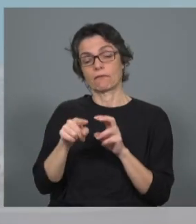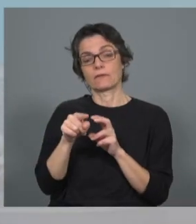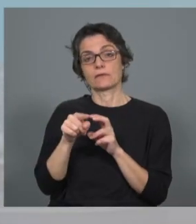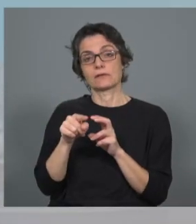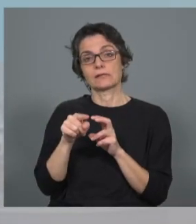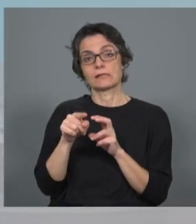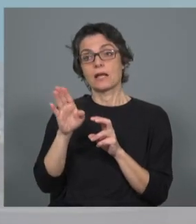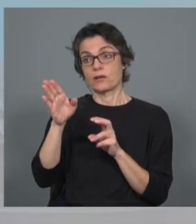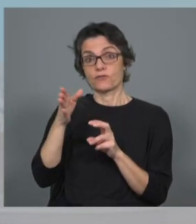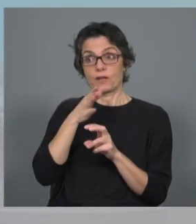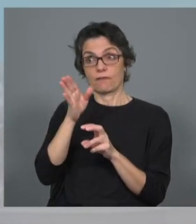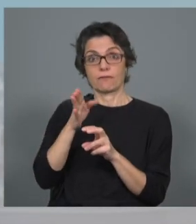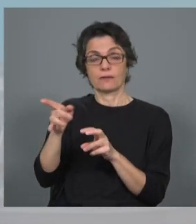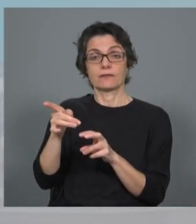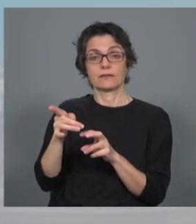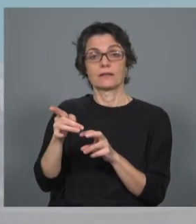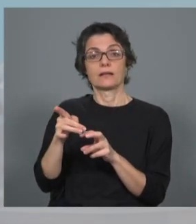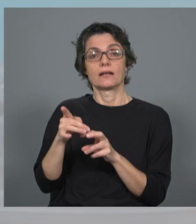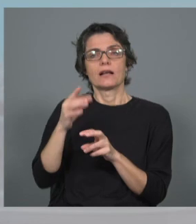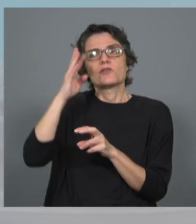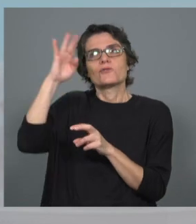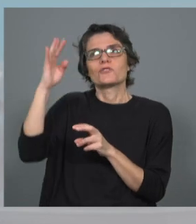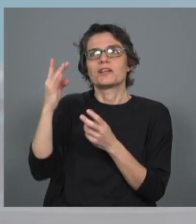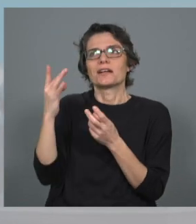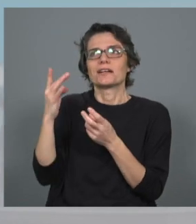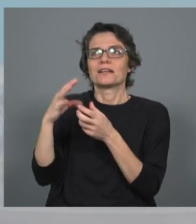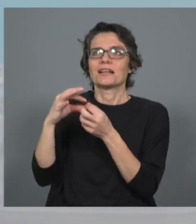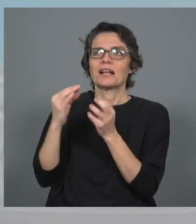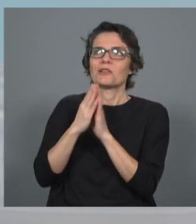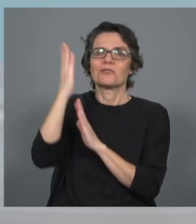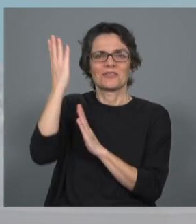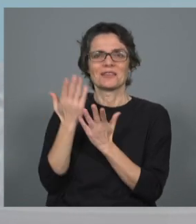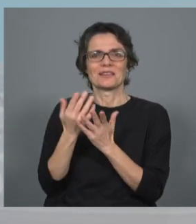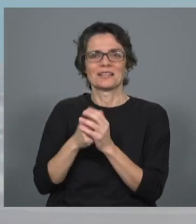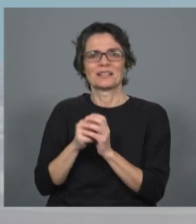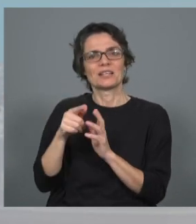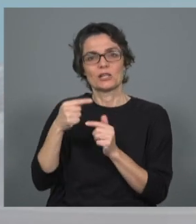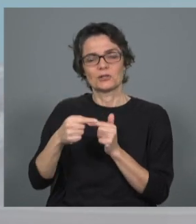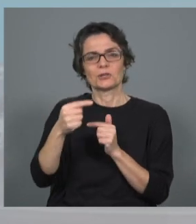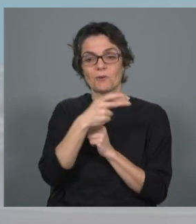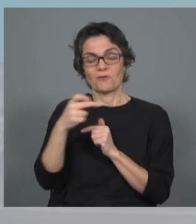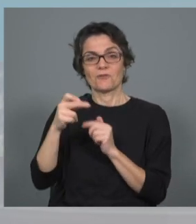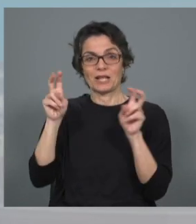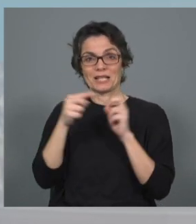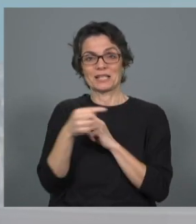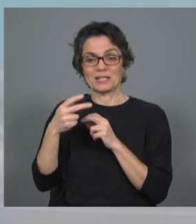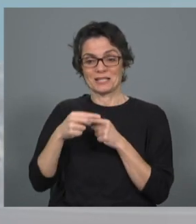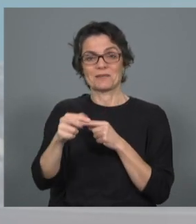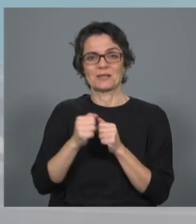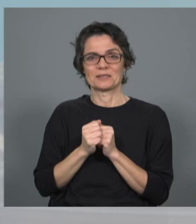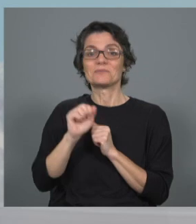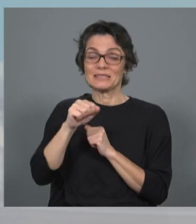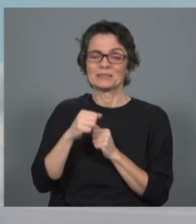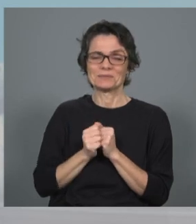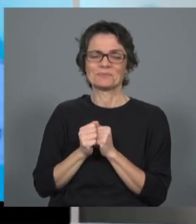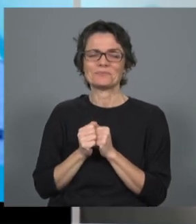António já evocou, sonhar os sonhos de Deus, é o lema desta semana que preside as várias iniciativas? Sim, este lema